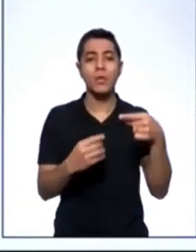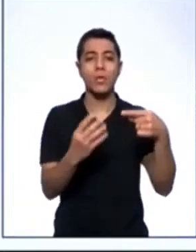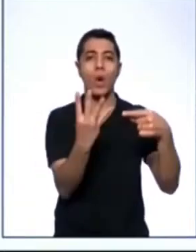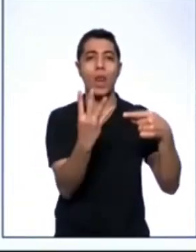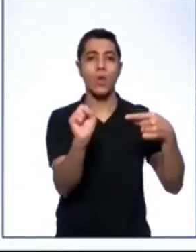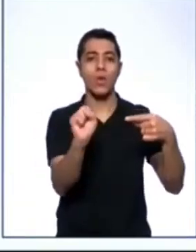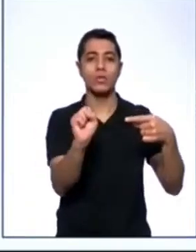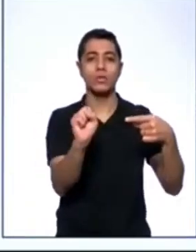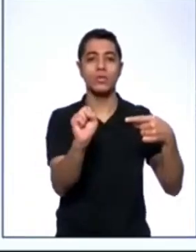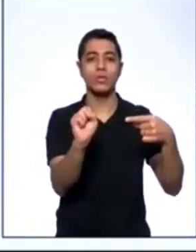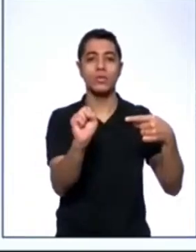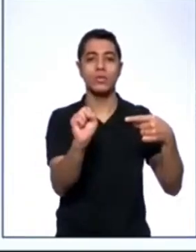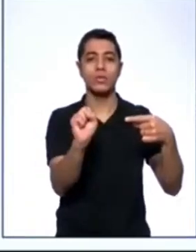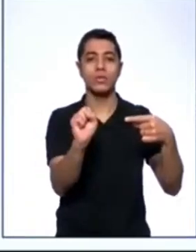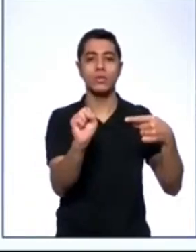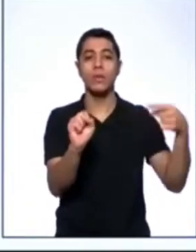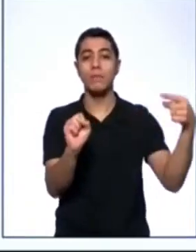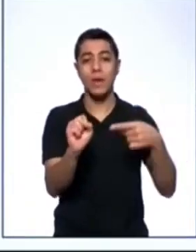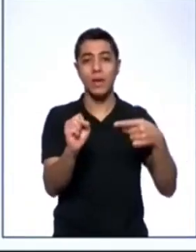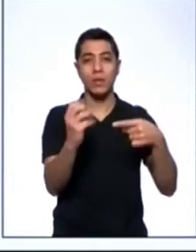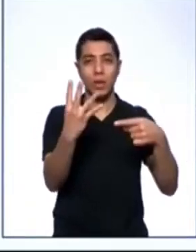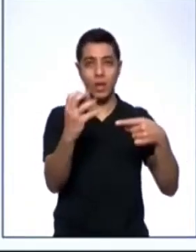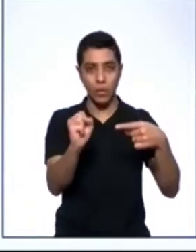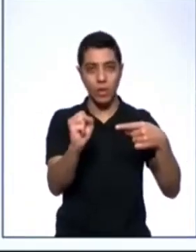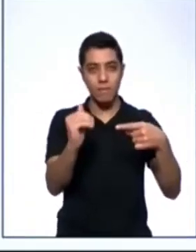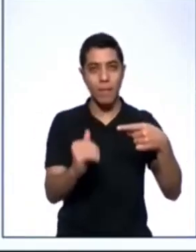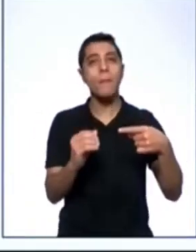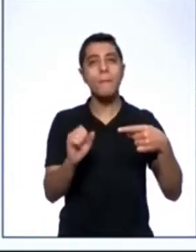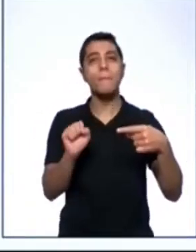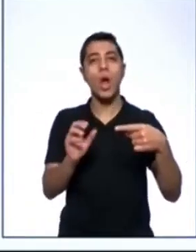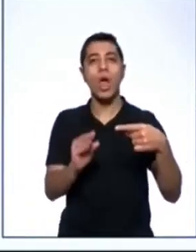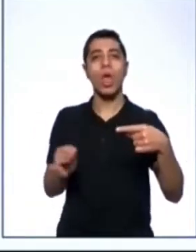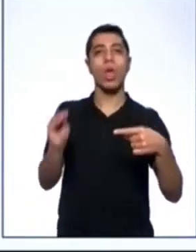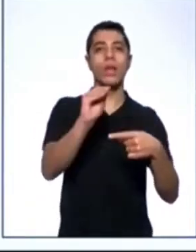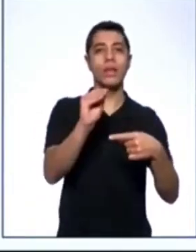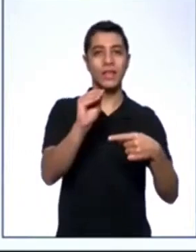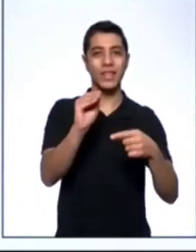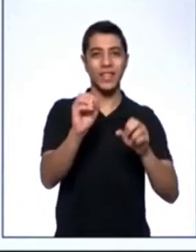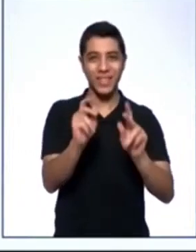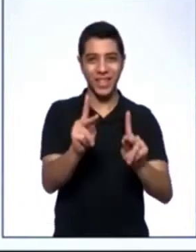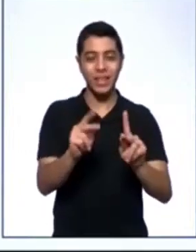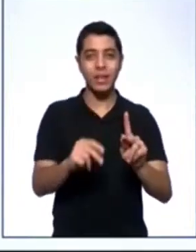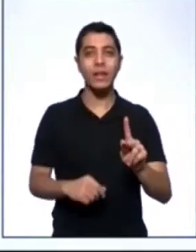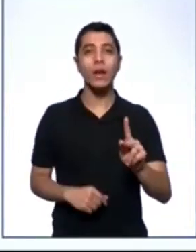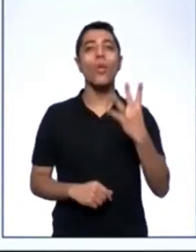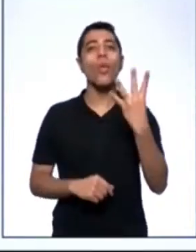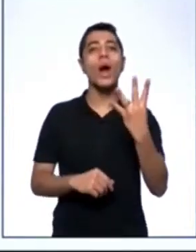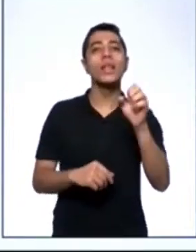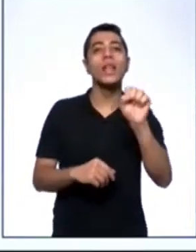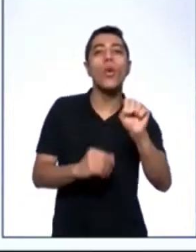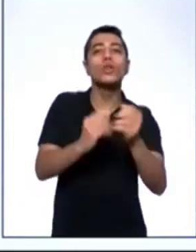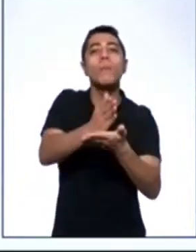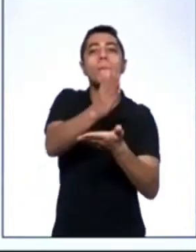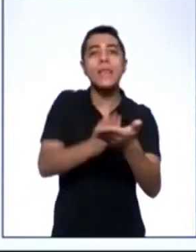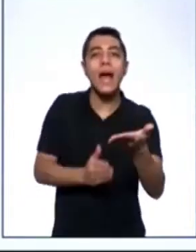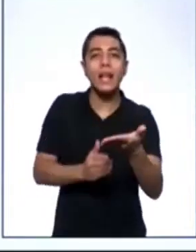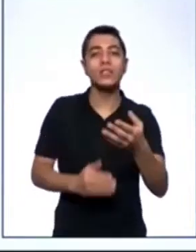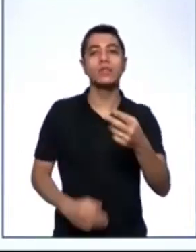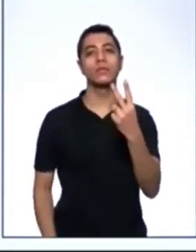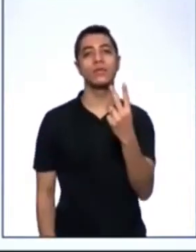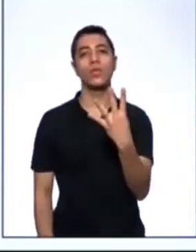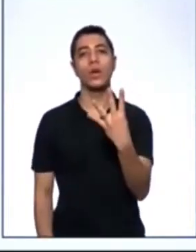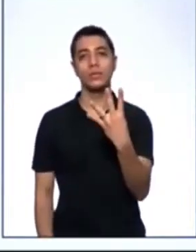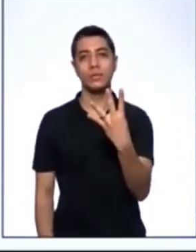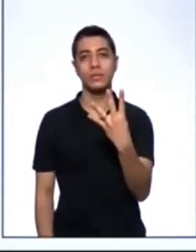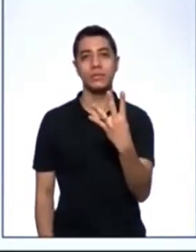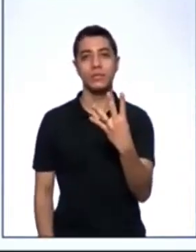24 é a metade do 48 e o menos no denominador ele pode ir para o